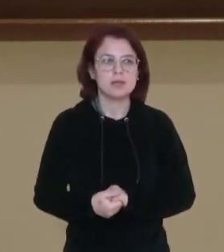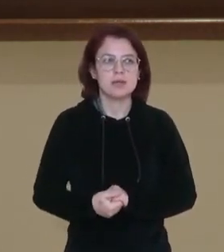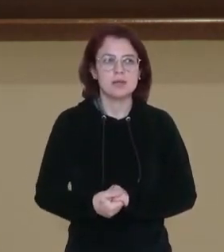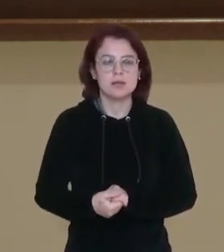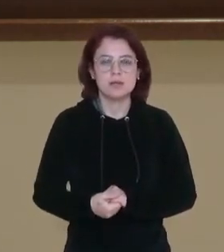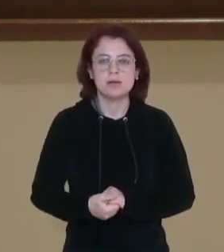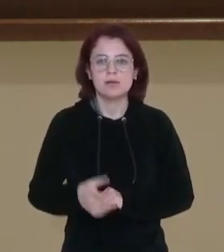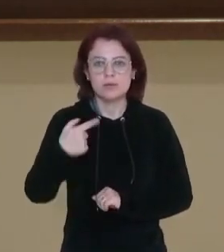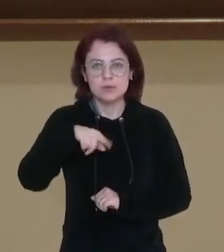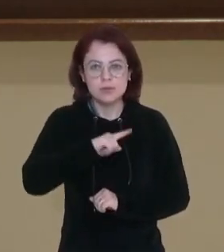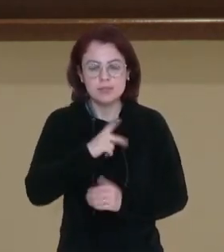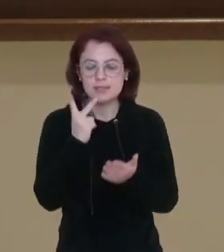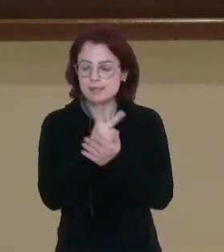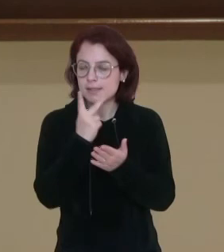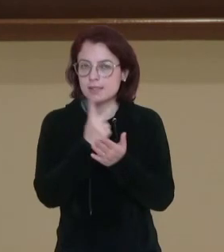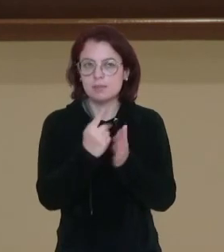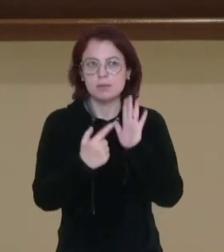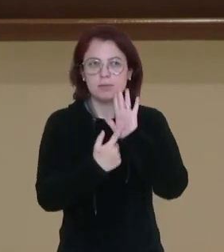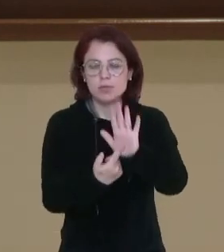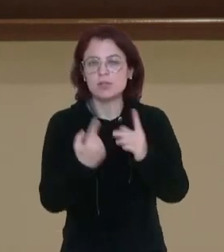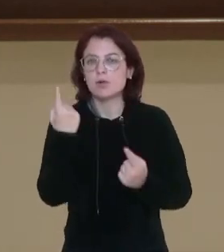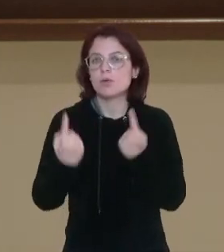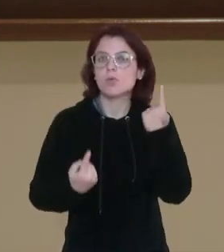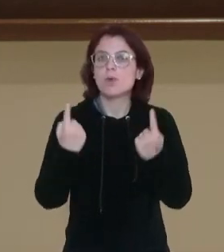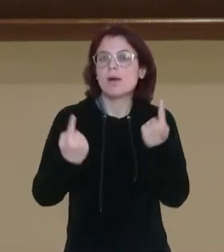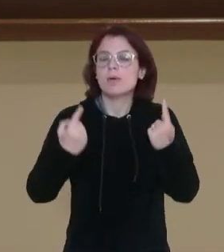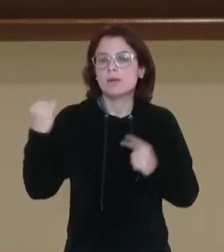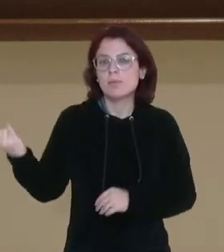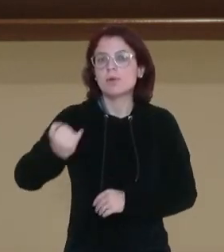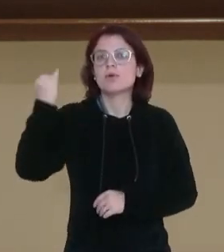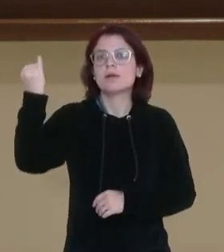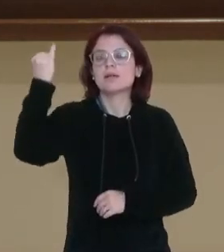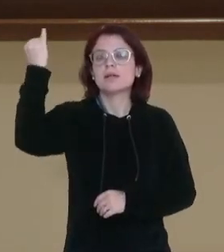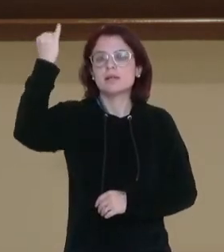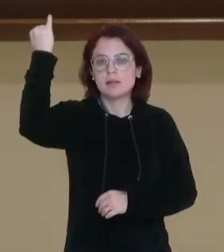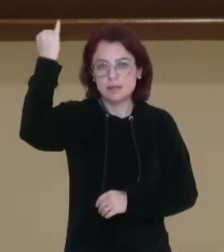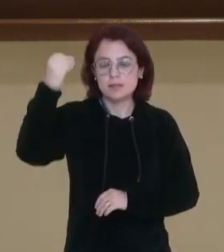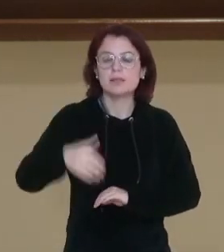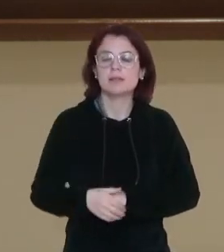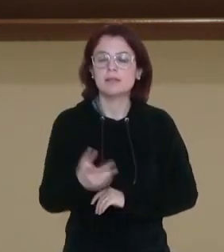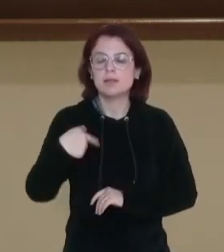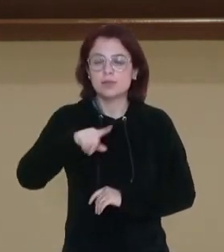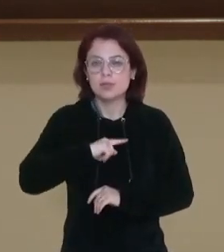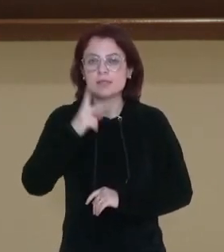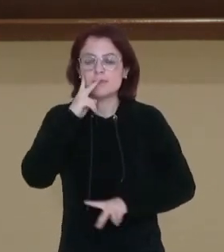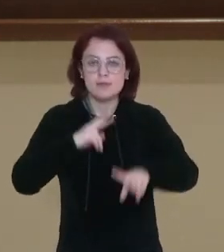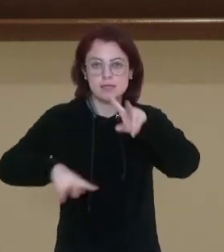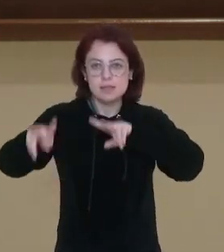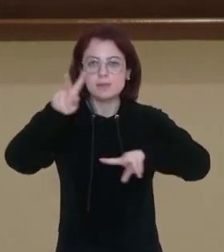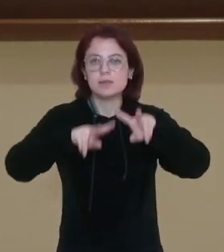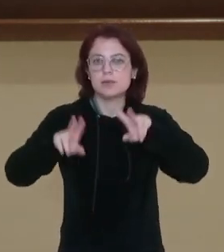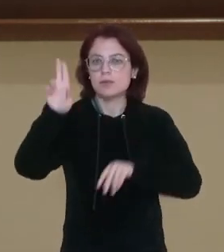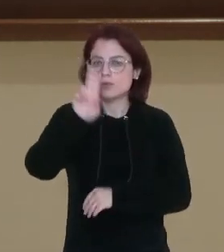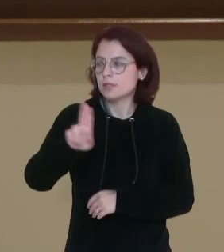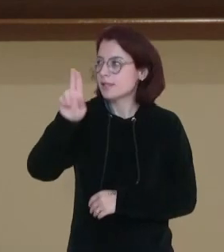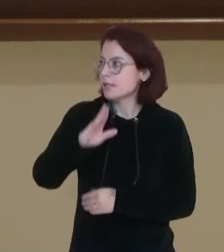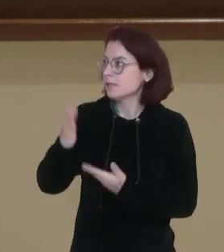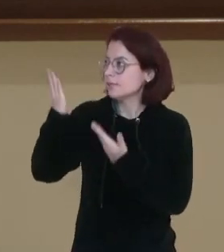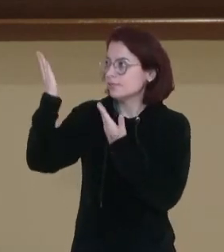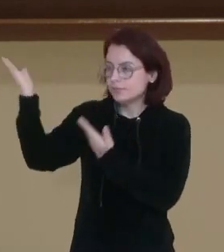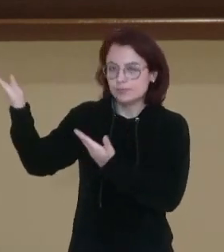certo? A gente sempre frisa a importância aí de vocês ver a viabilidade de usar a plataforma com